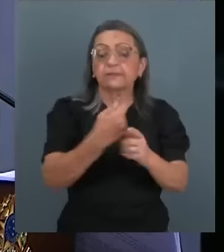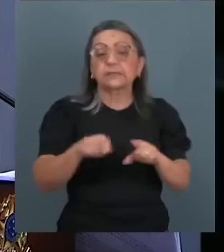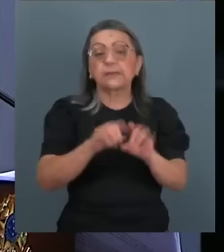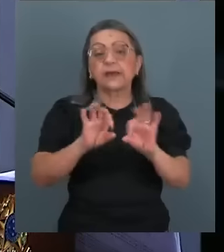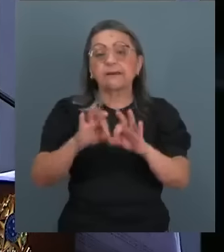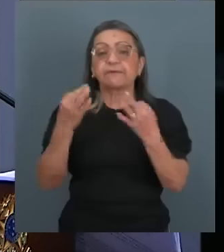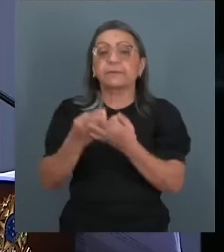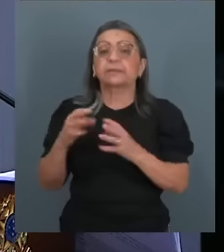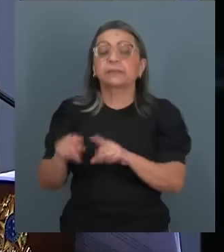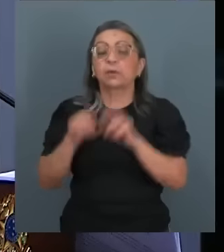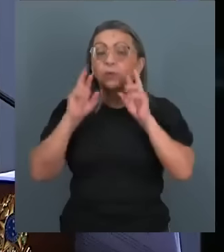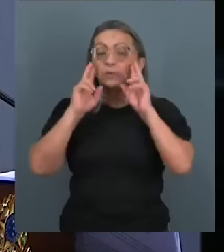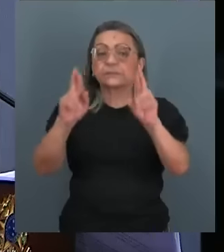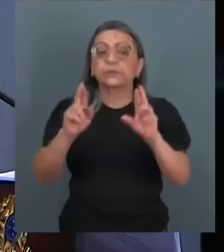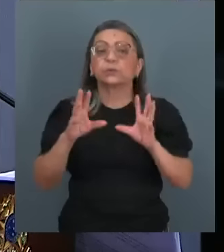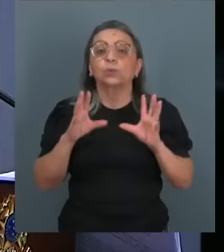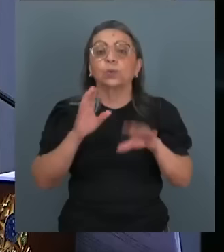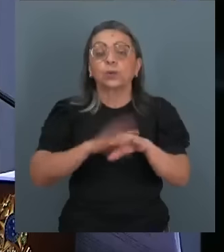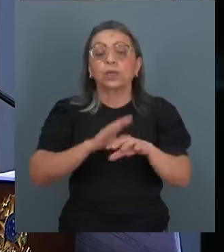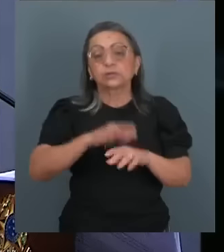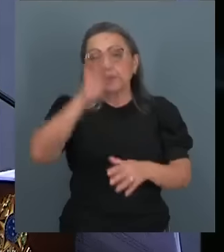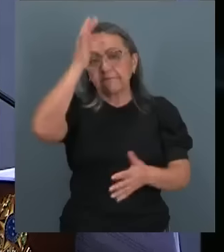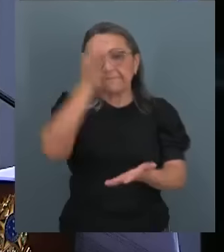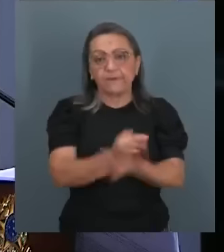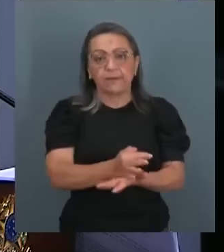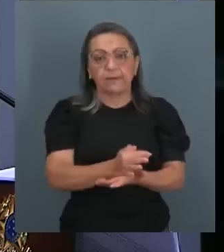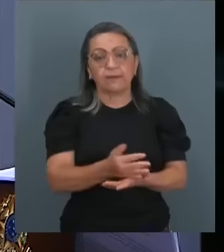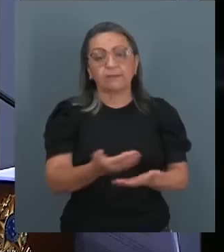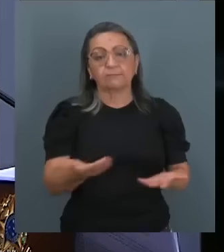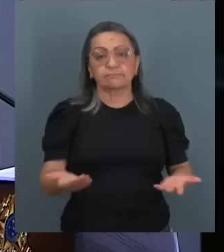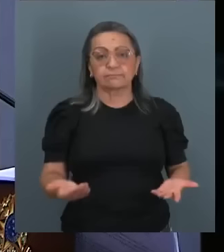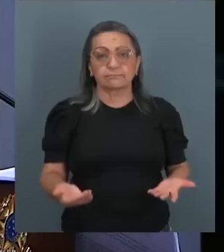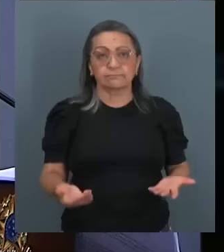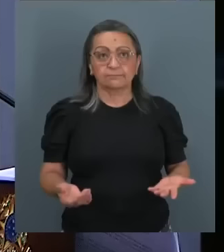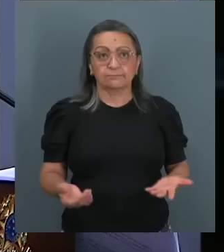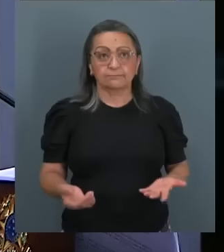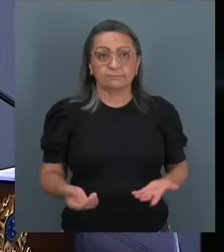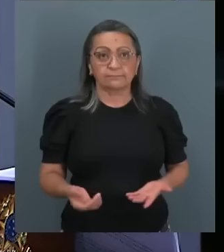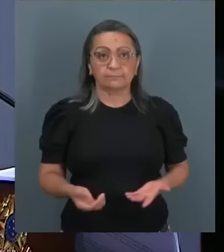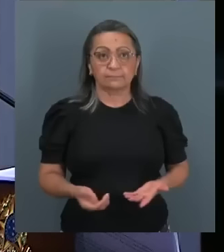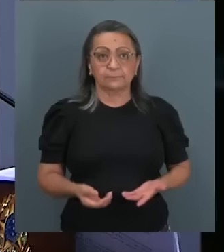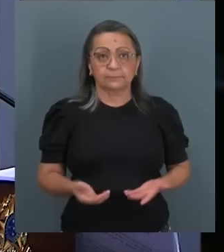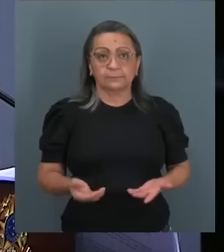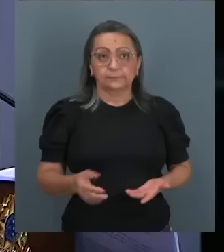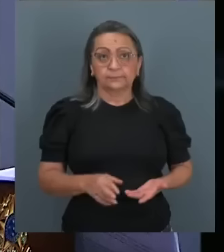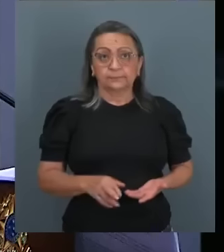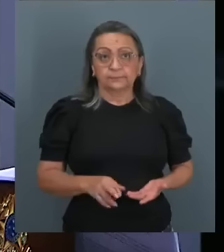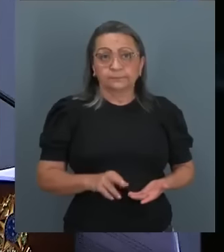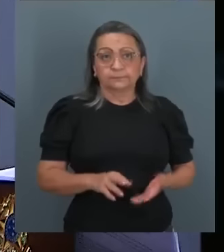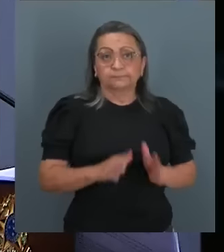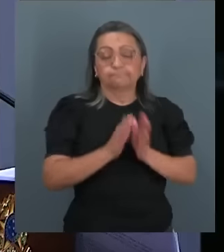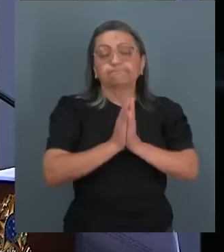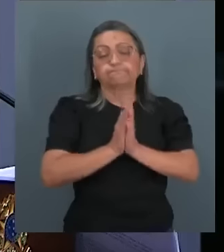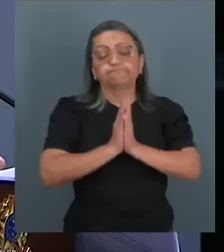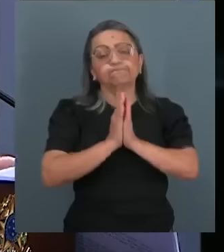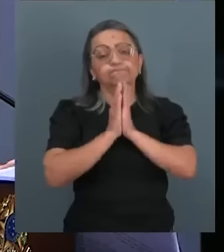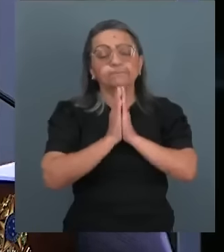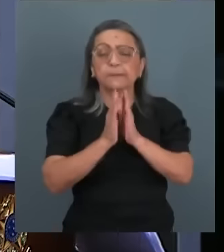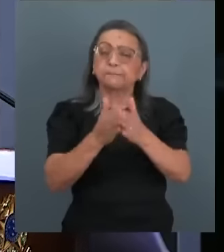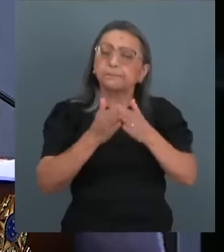família e com respeito à sua fé. Eu encerro, senhora Presidente, pedindo o mínimo de bom